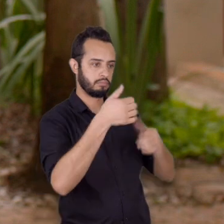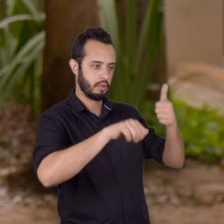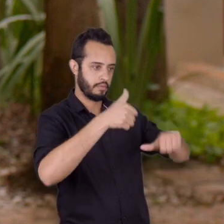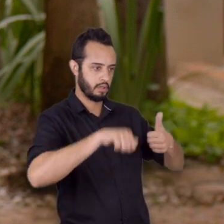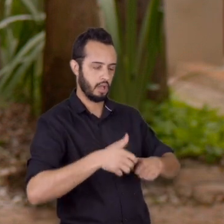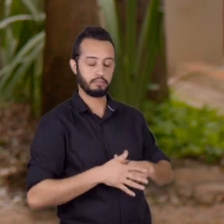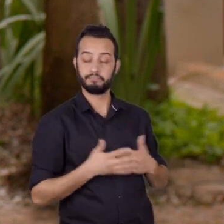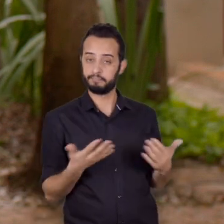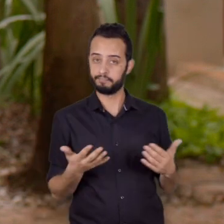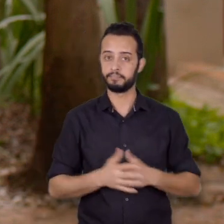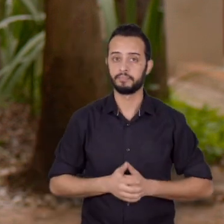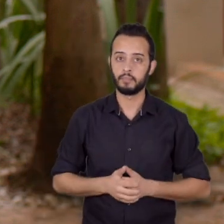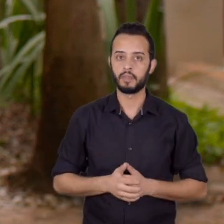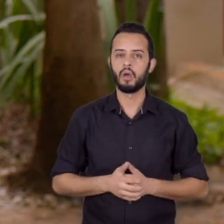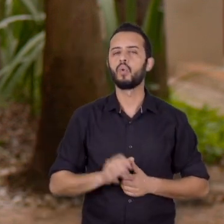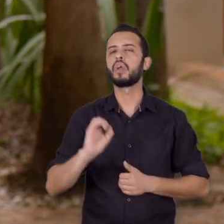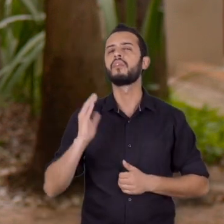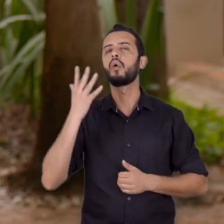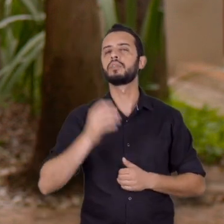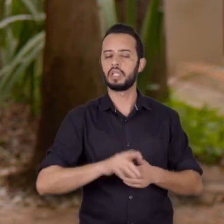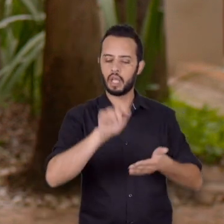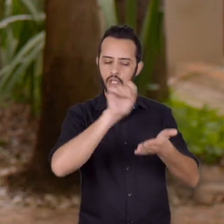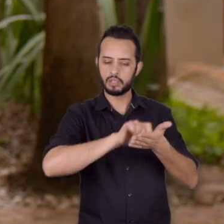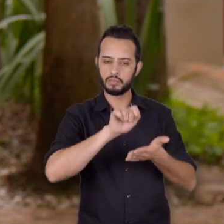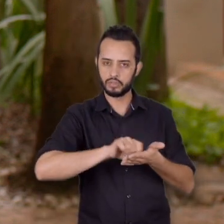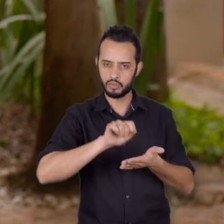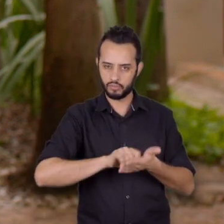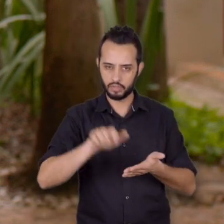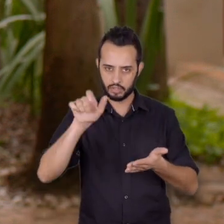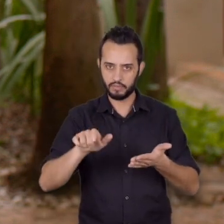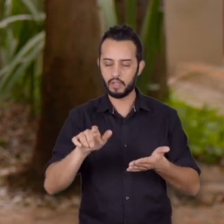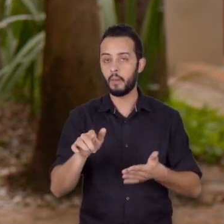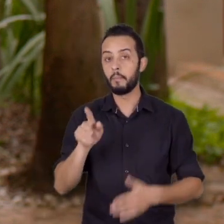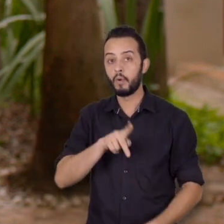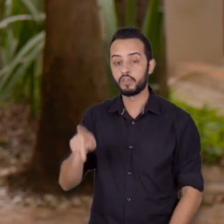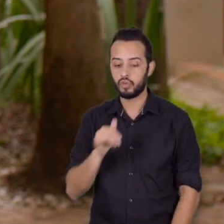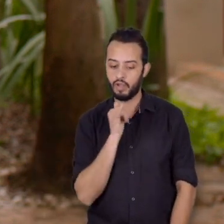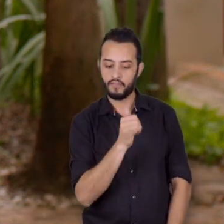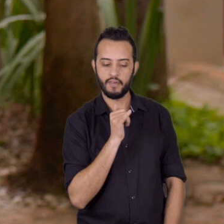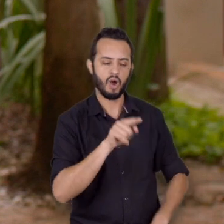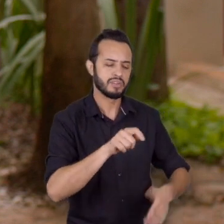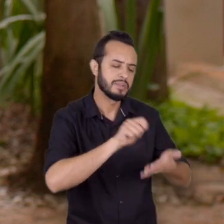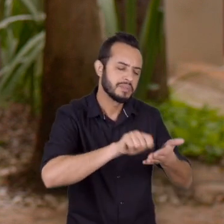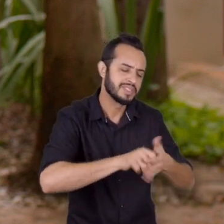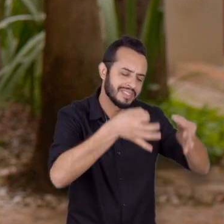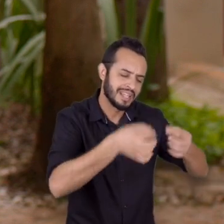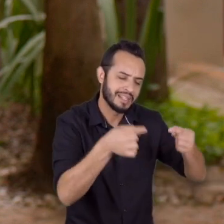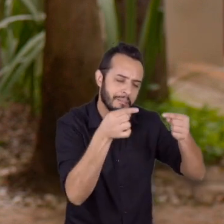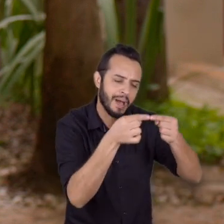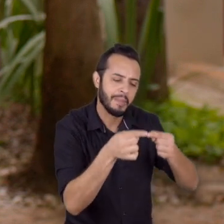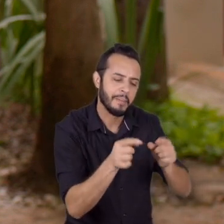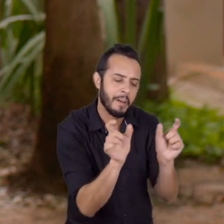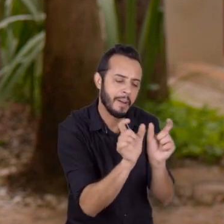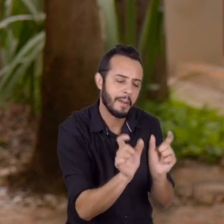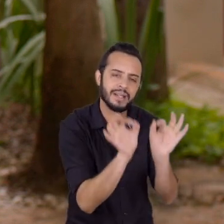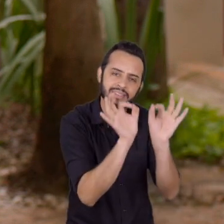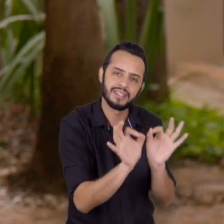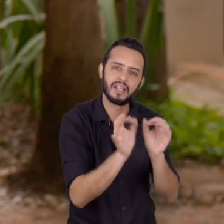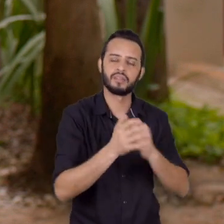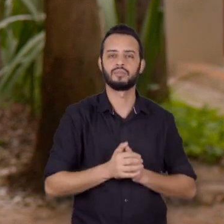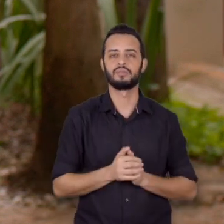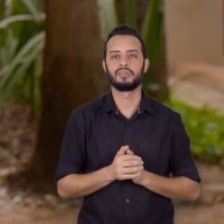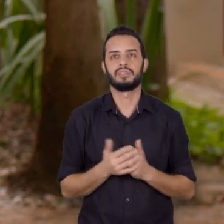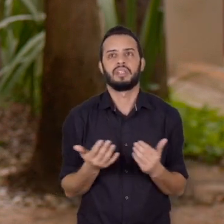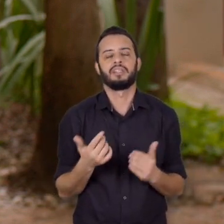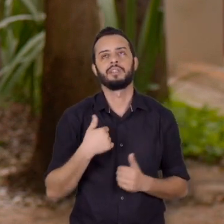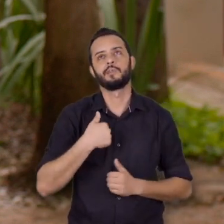vão escrever, porque a professora diz assim, você precisa escrever de modo claro, coeso, etc. Então eu sento e eu